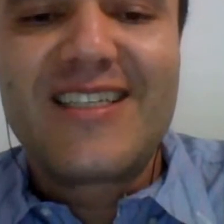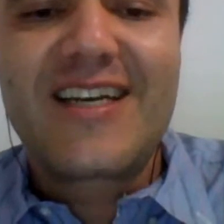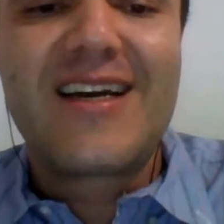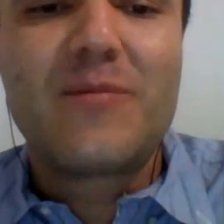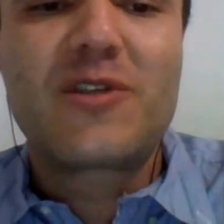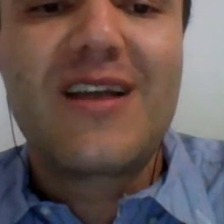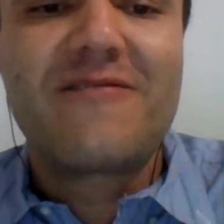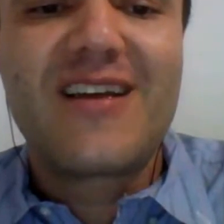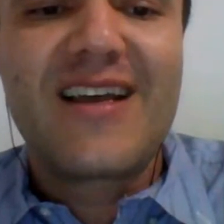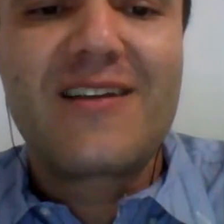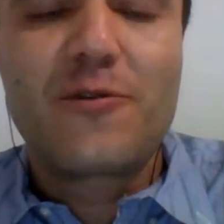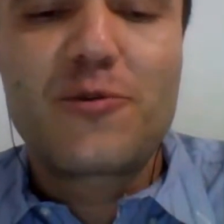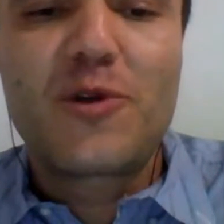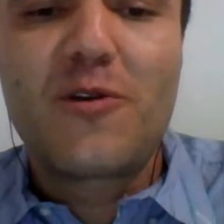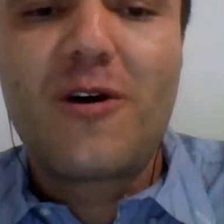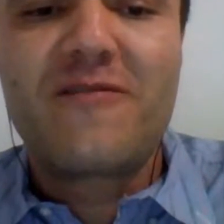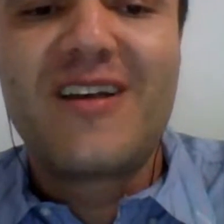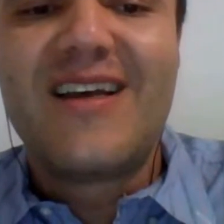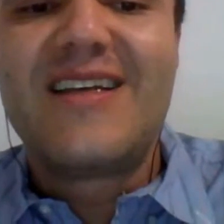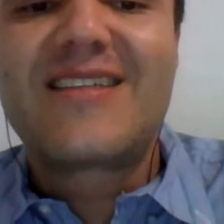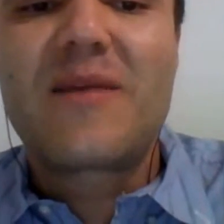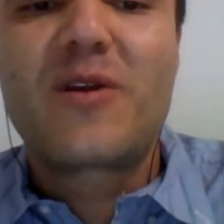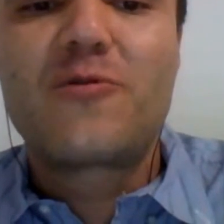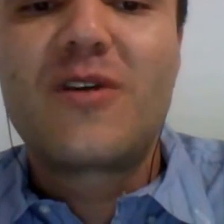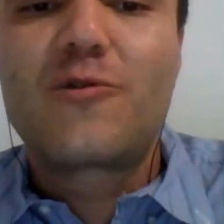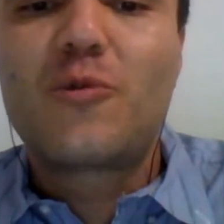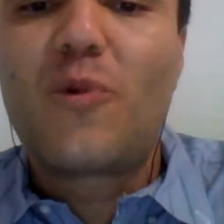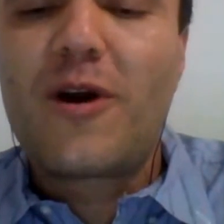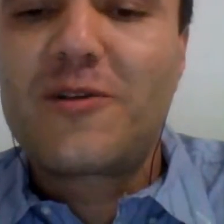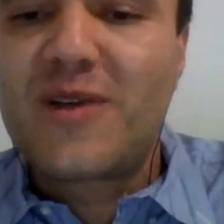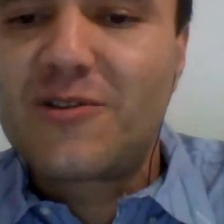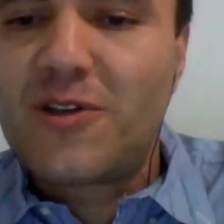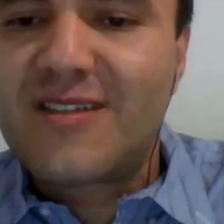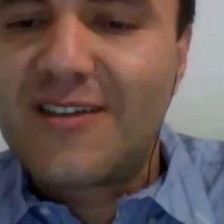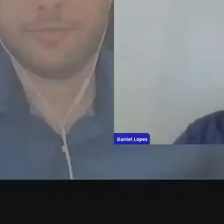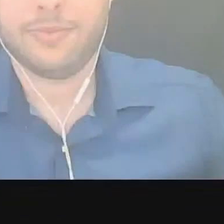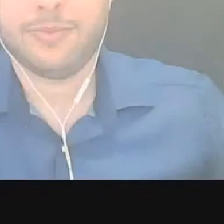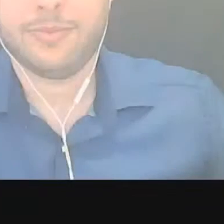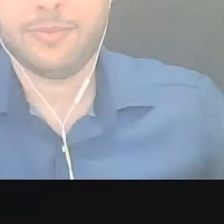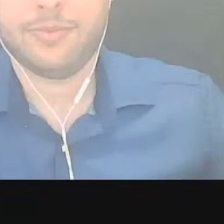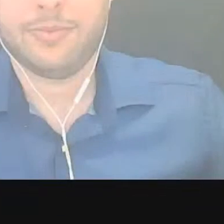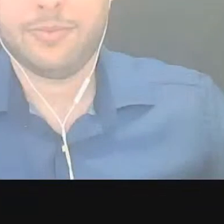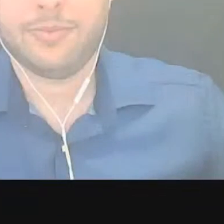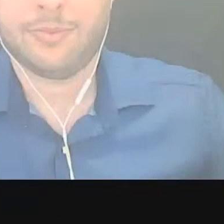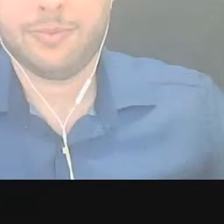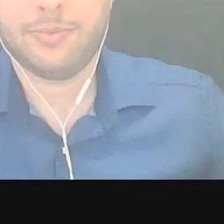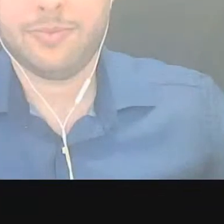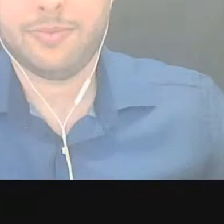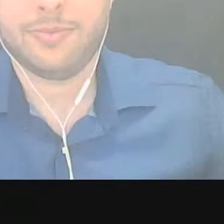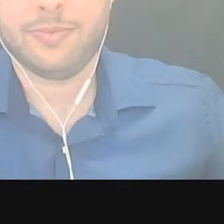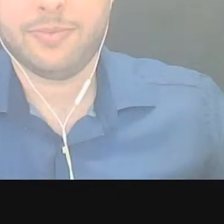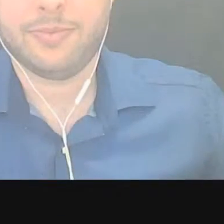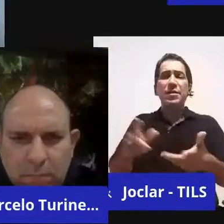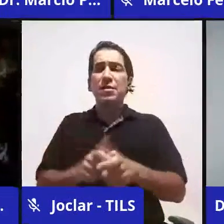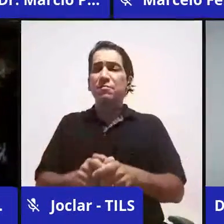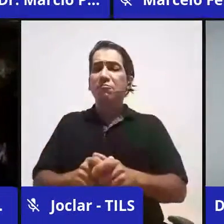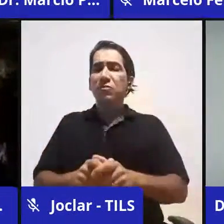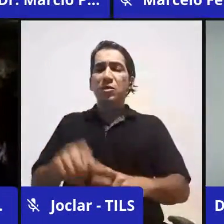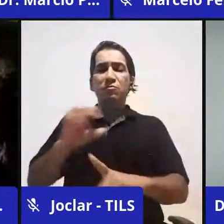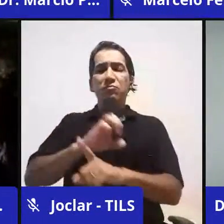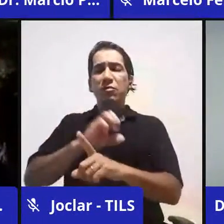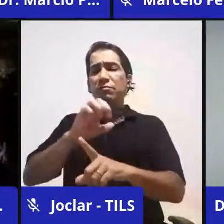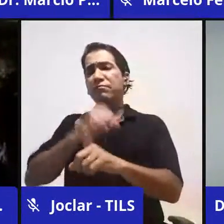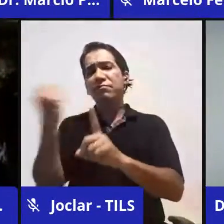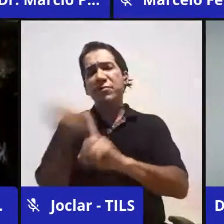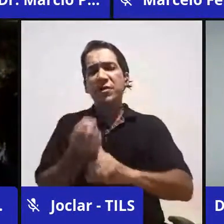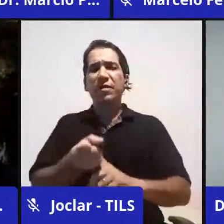nós chegamos em Naviraí em 2009, sempre nos dão suporte para as nossas ações cotidianas e que vem